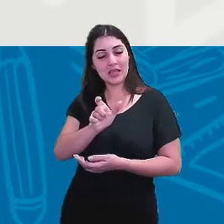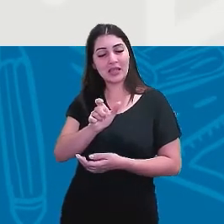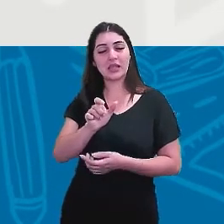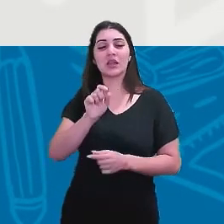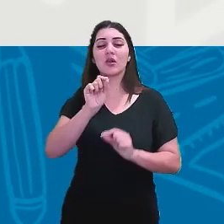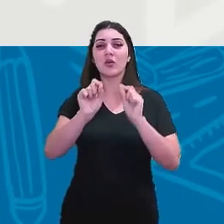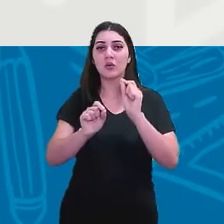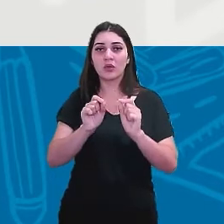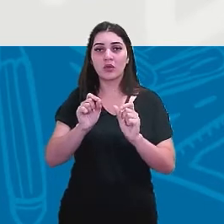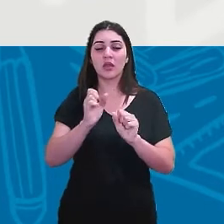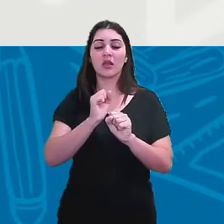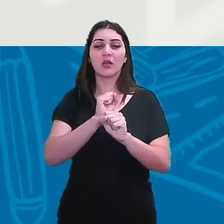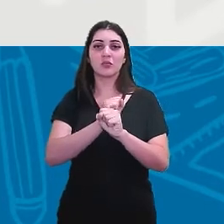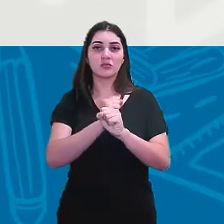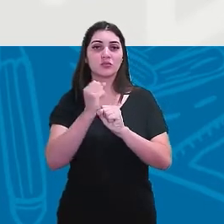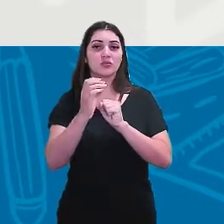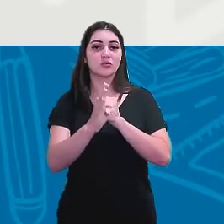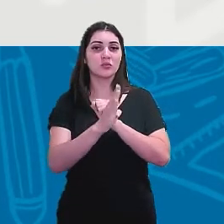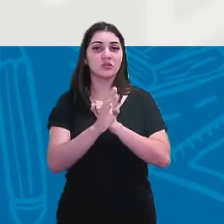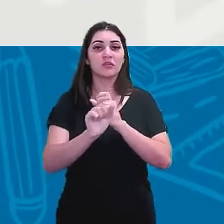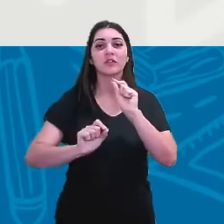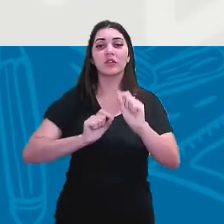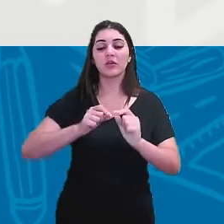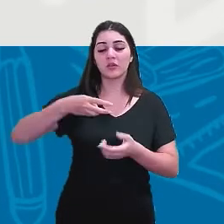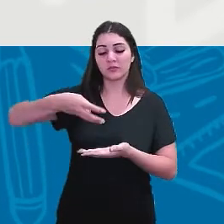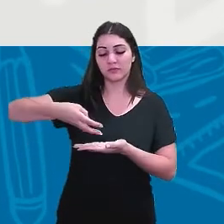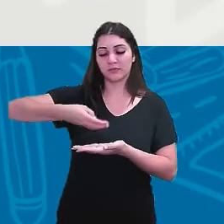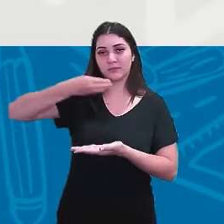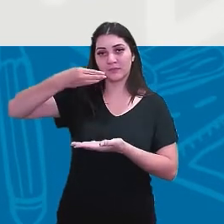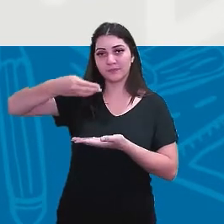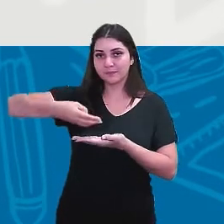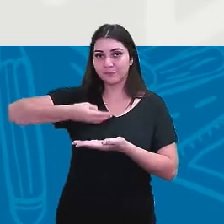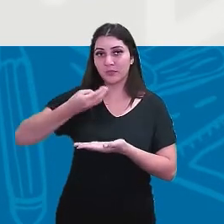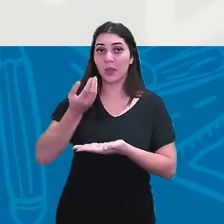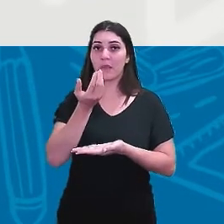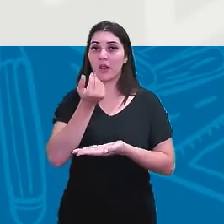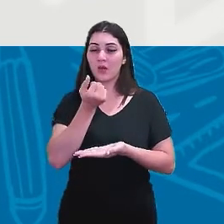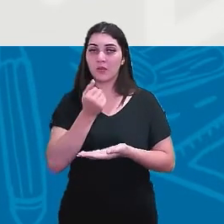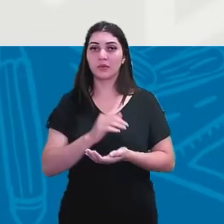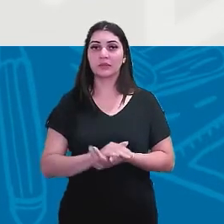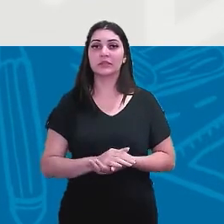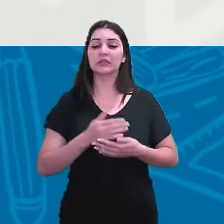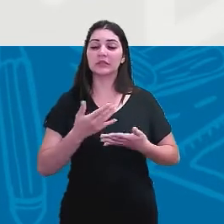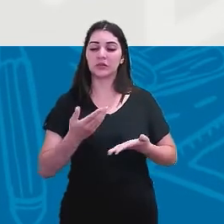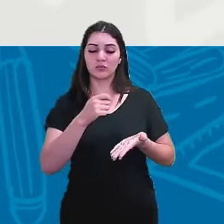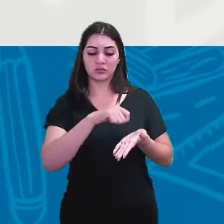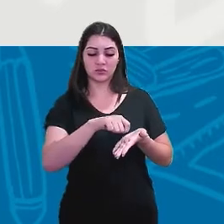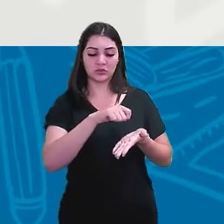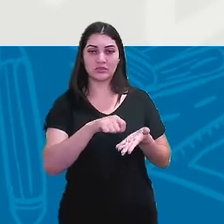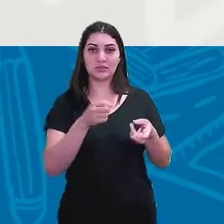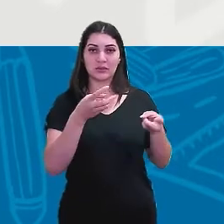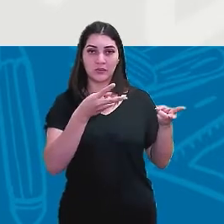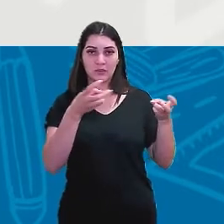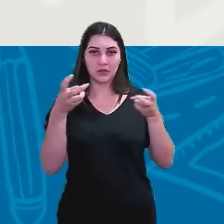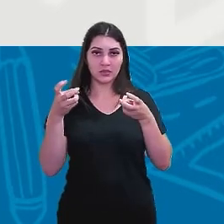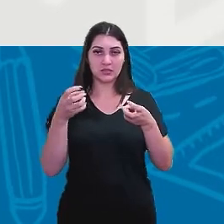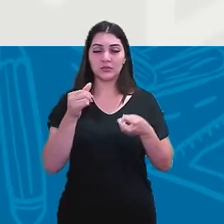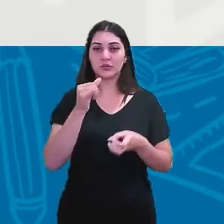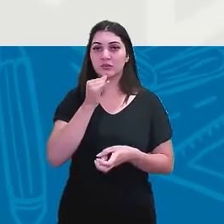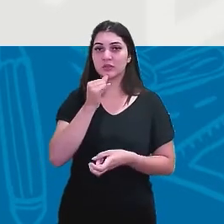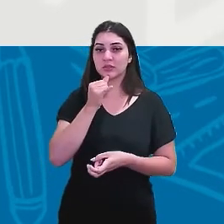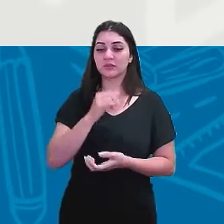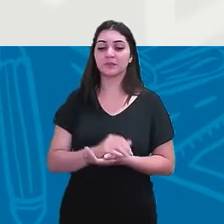que é aquele objeto que nós usamos para nos alimentar, a colher. Então, a escrita, percebam aí no exemplo,